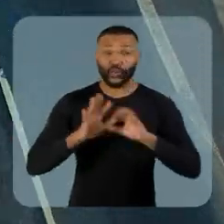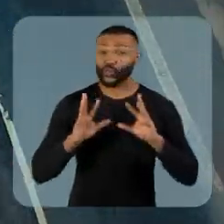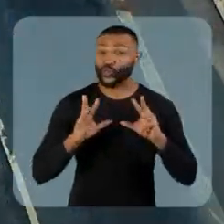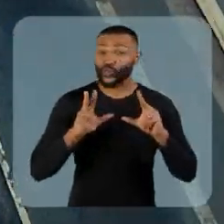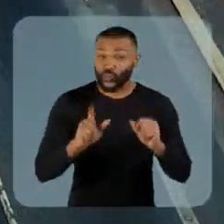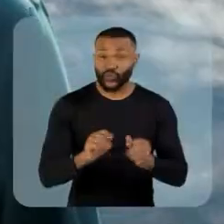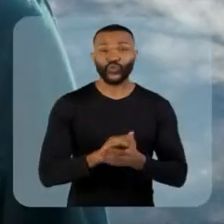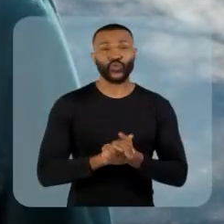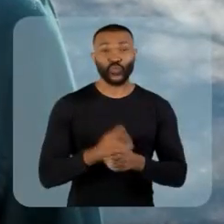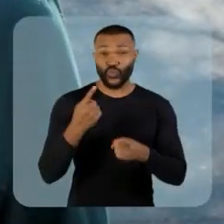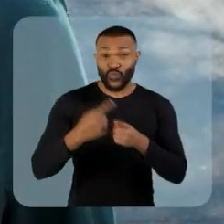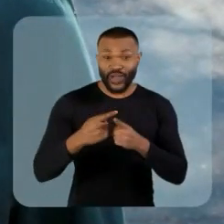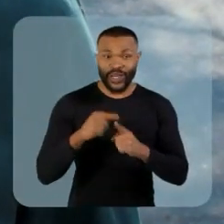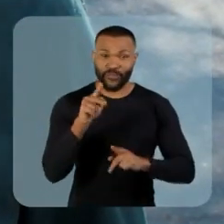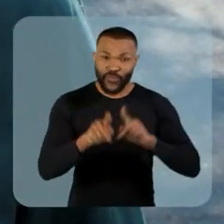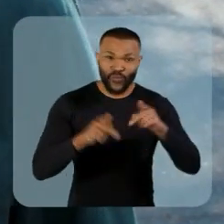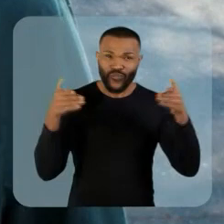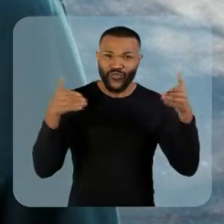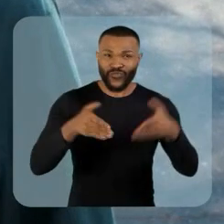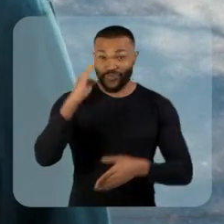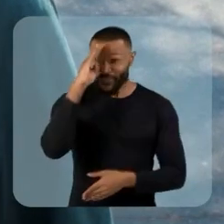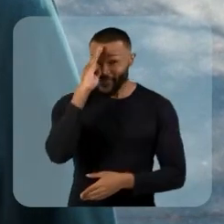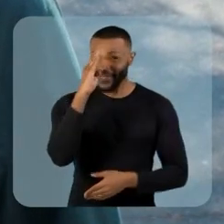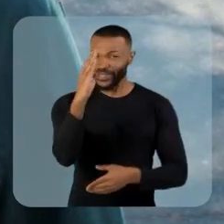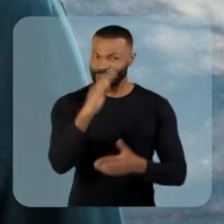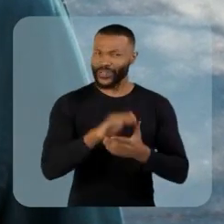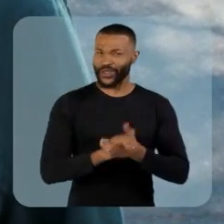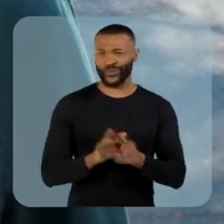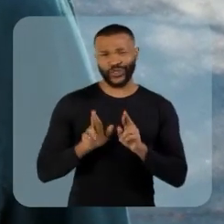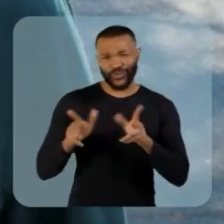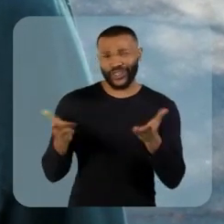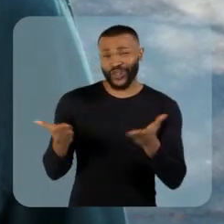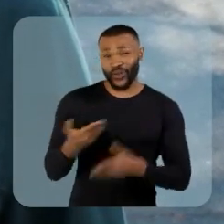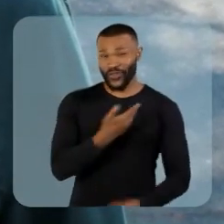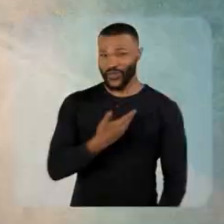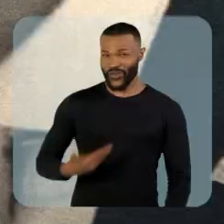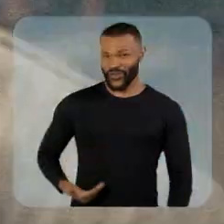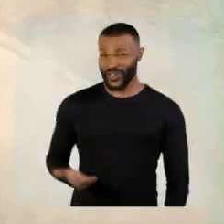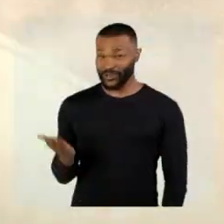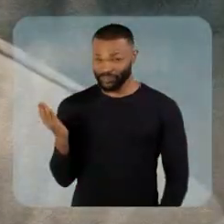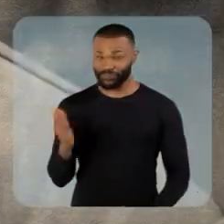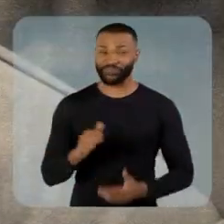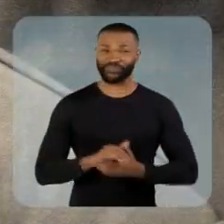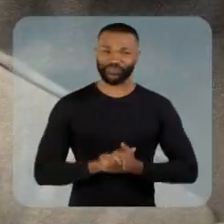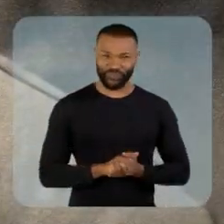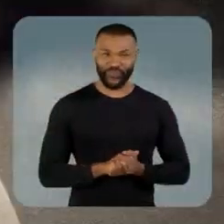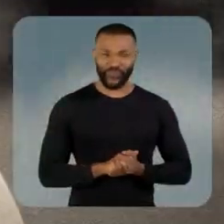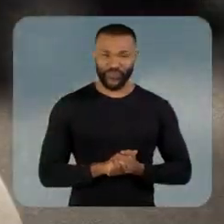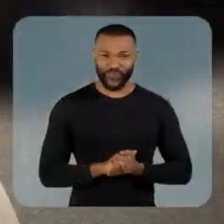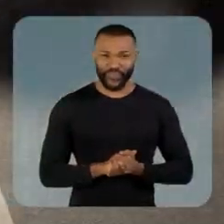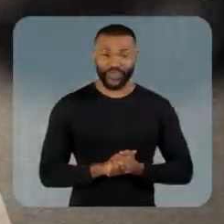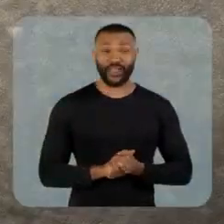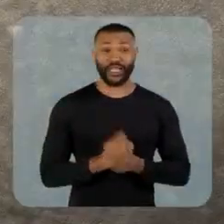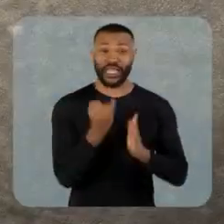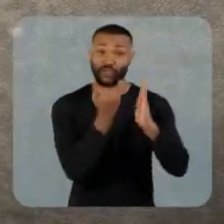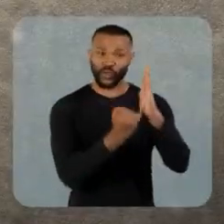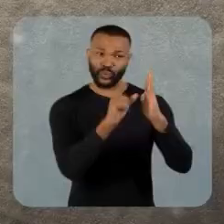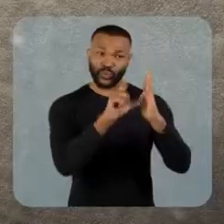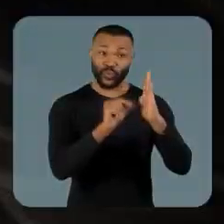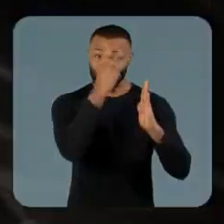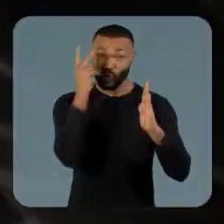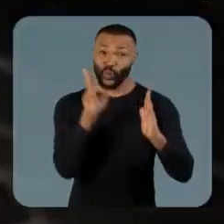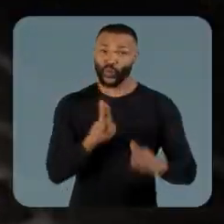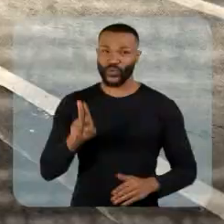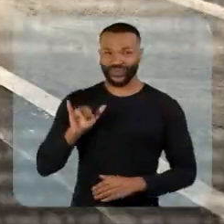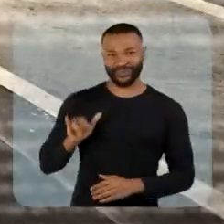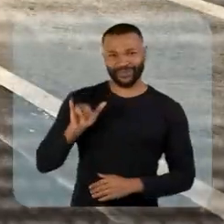isso? Porque fizemos do povo prioridade, bem diferente do atual governo. Eles diminuíram o imposto para quem anda